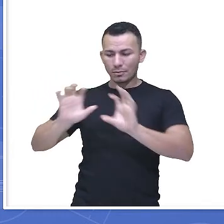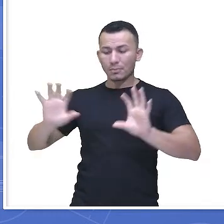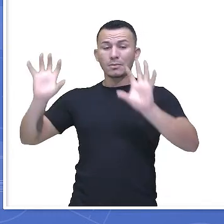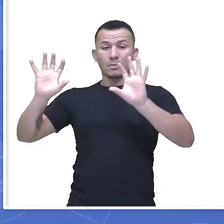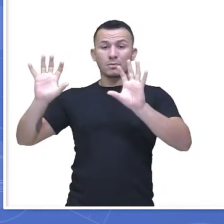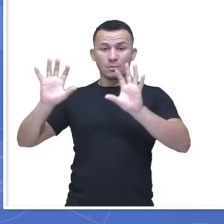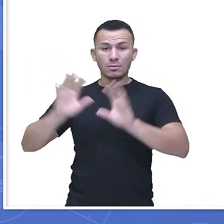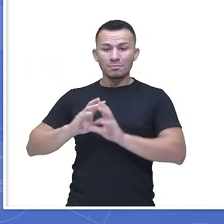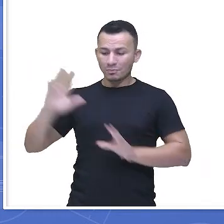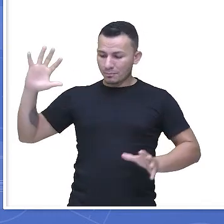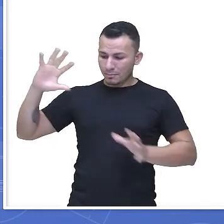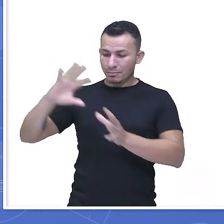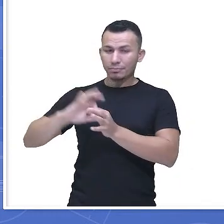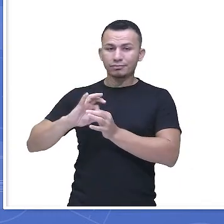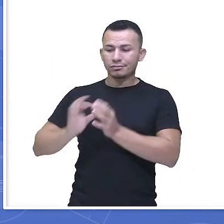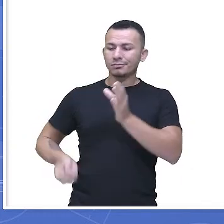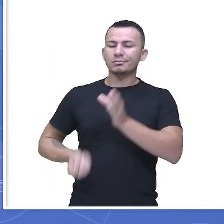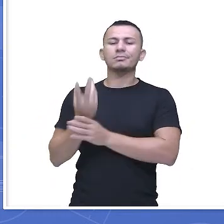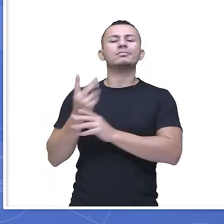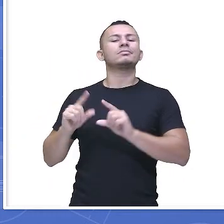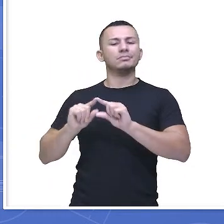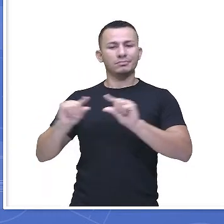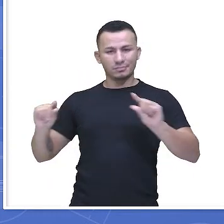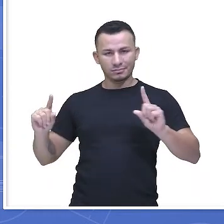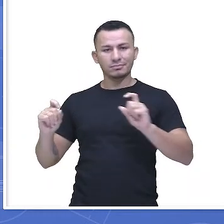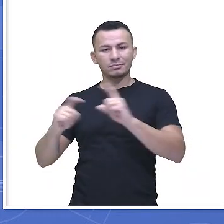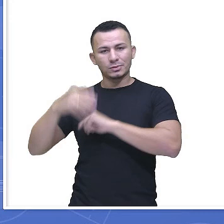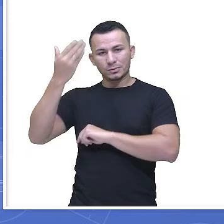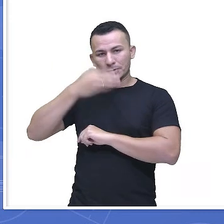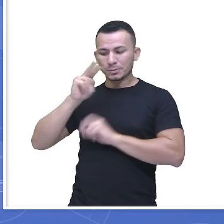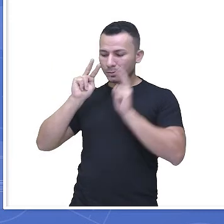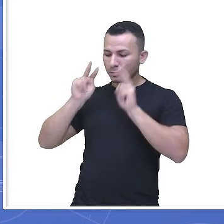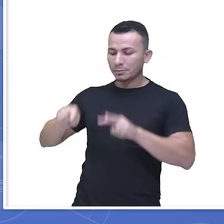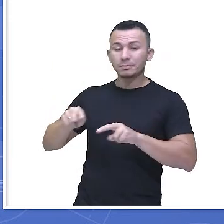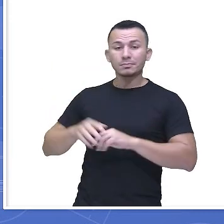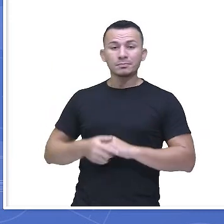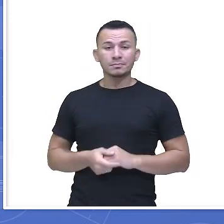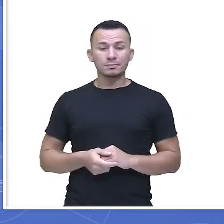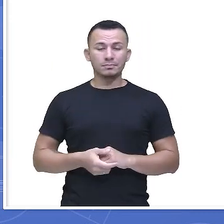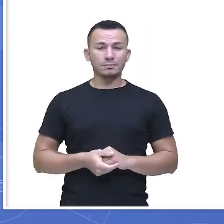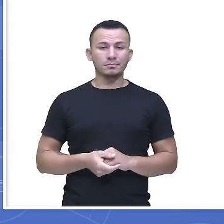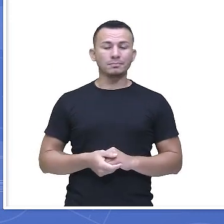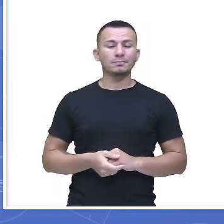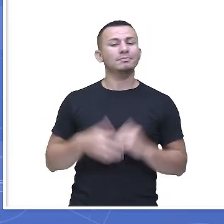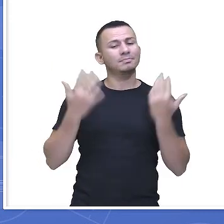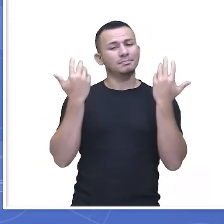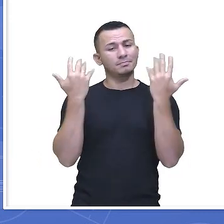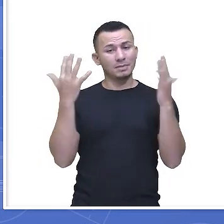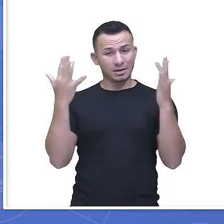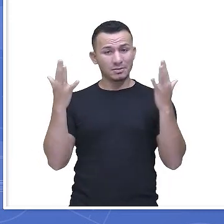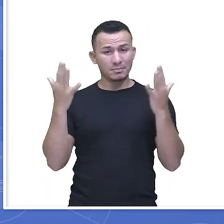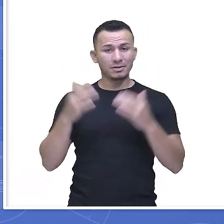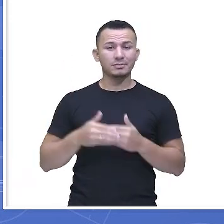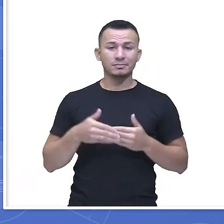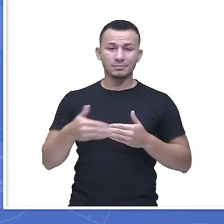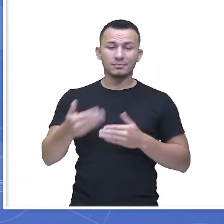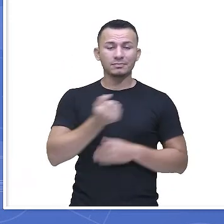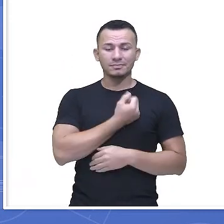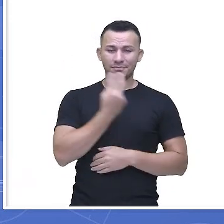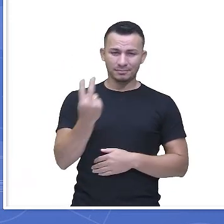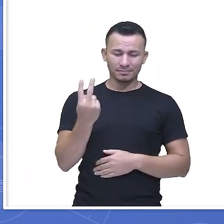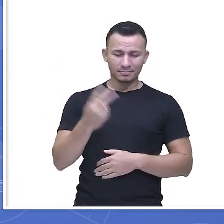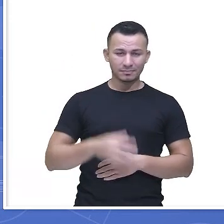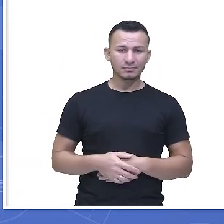momento, surgiram micro-organismos. Muito bem. Parabéns. E vamos para a questão 2.